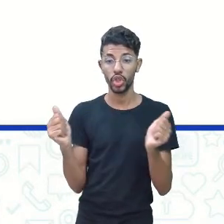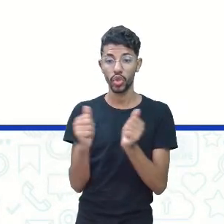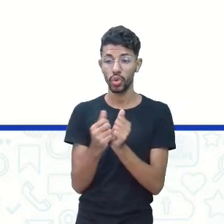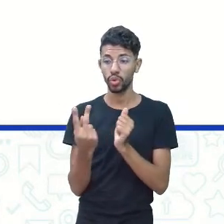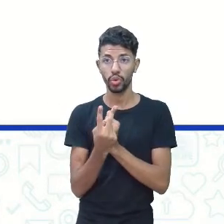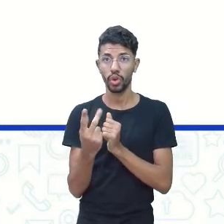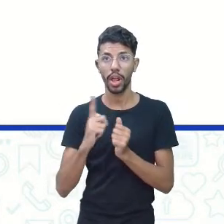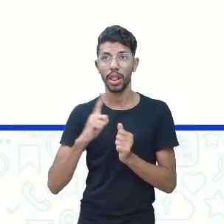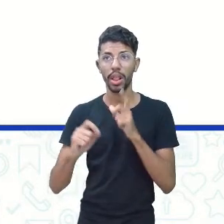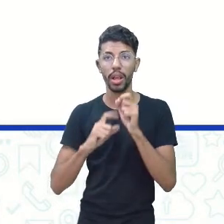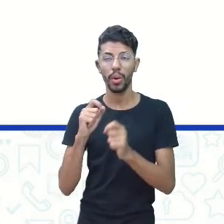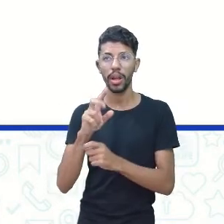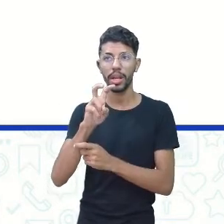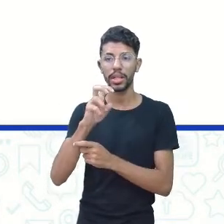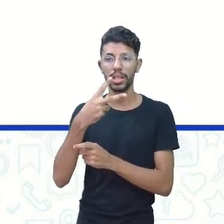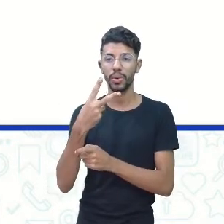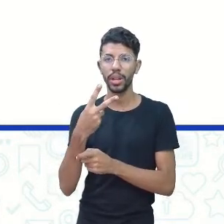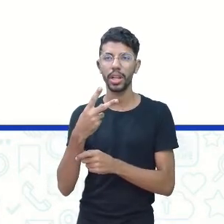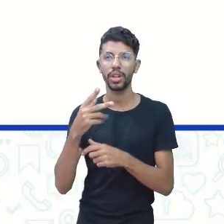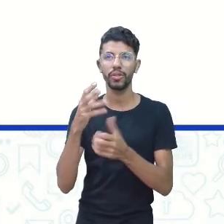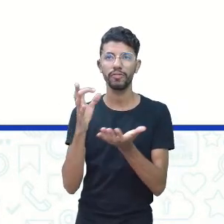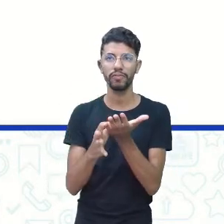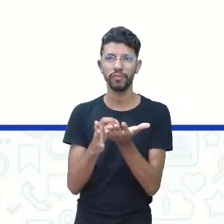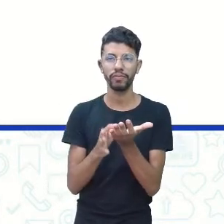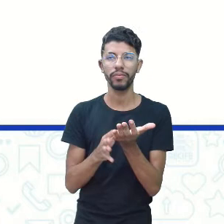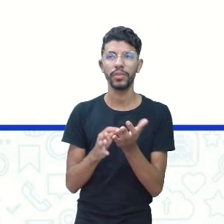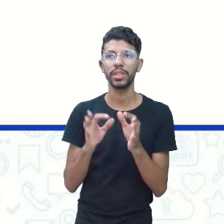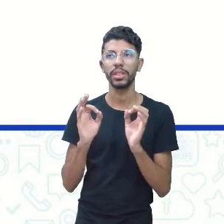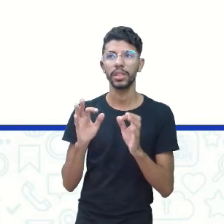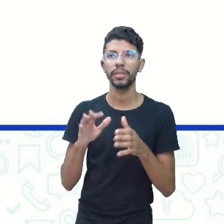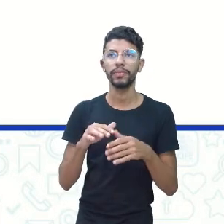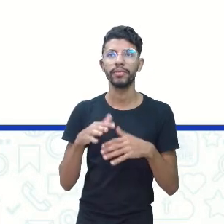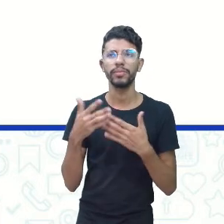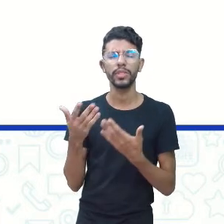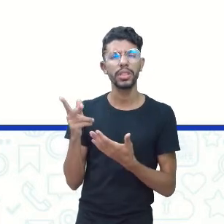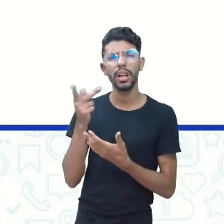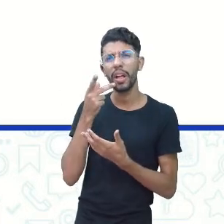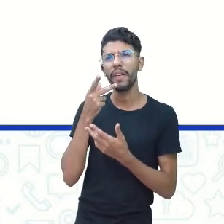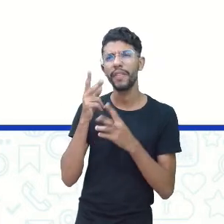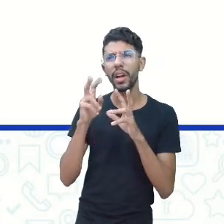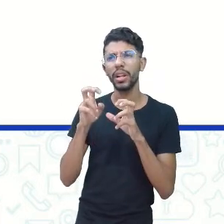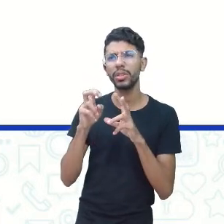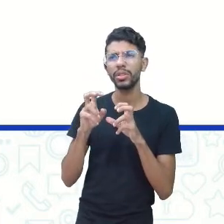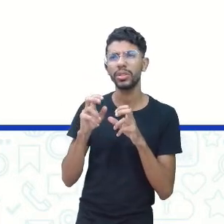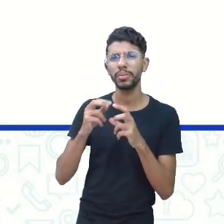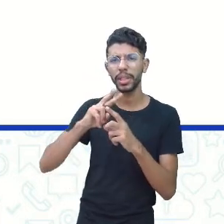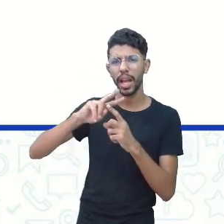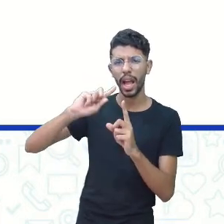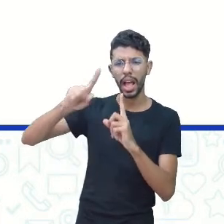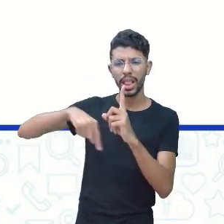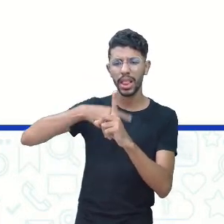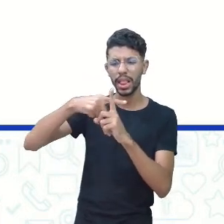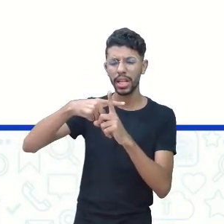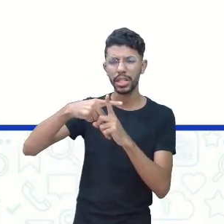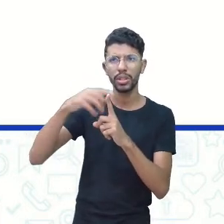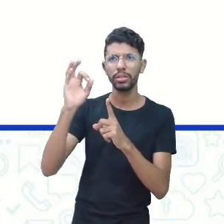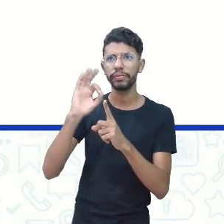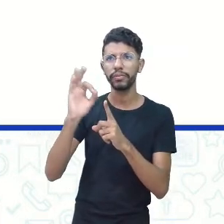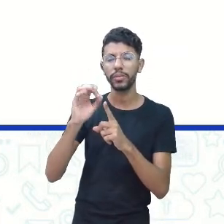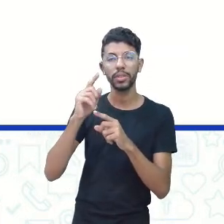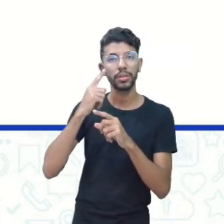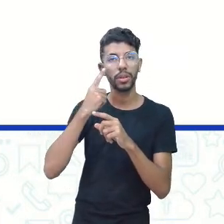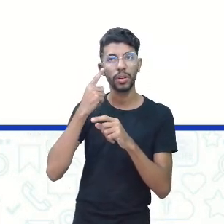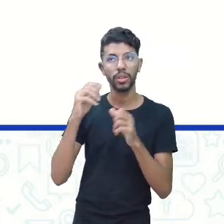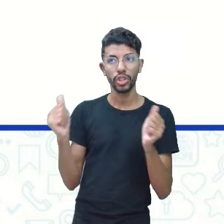Juntos, eles têm 52 figurinhas. Aqui, em algum momento, ele não falou que estava adicionando. Mas essa palavra